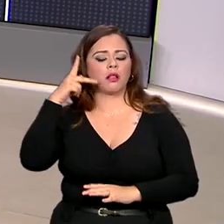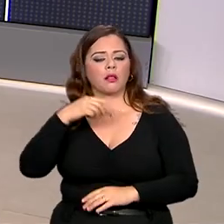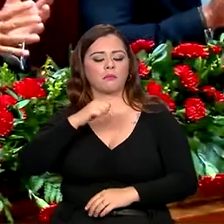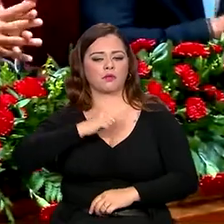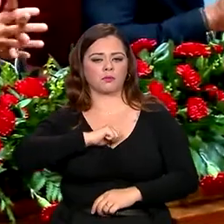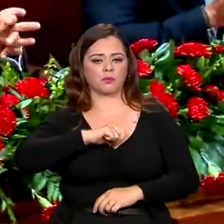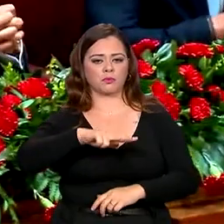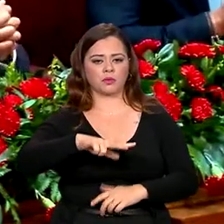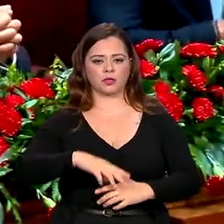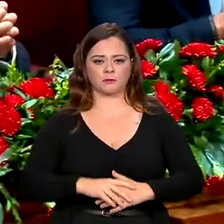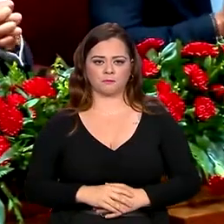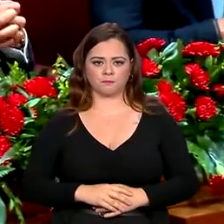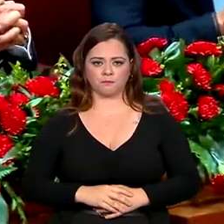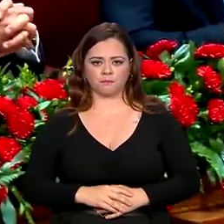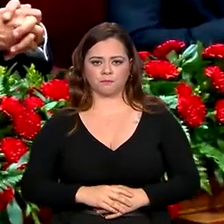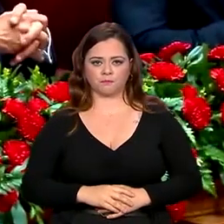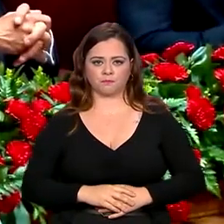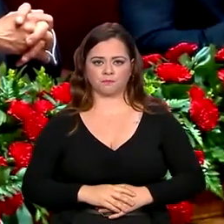português.